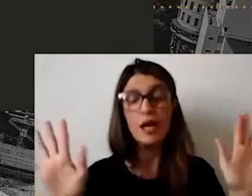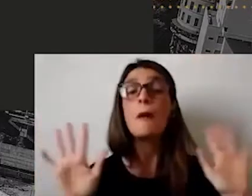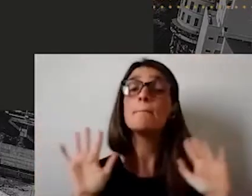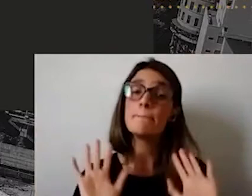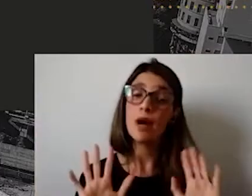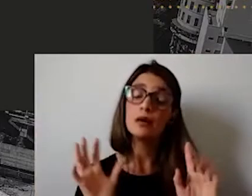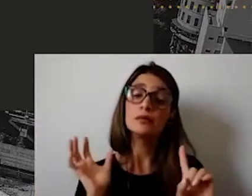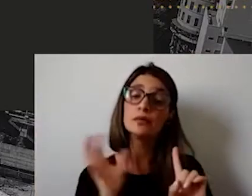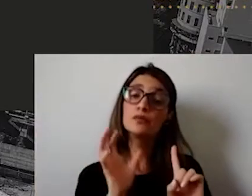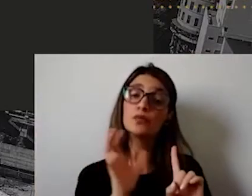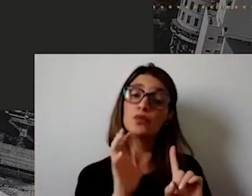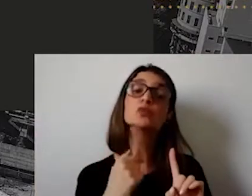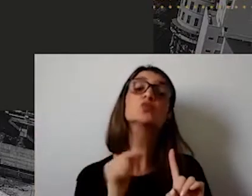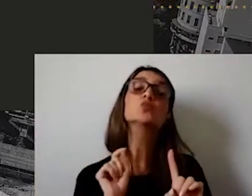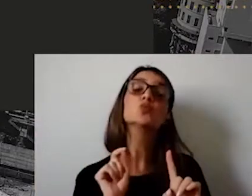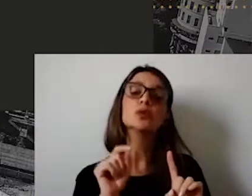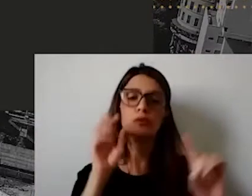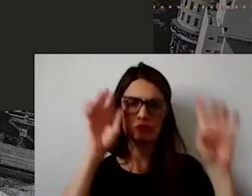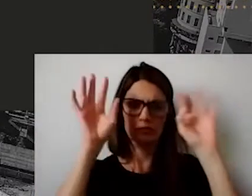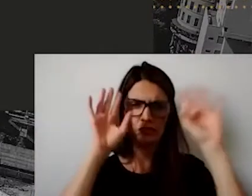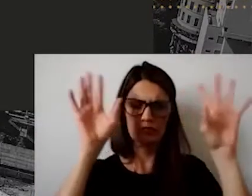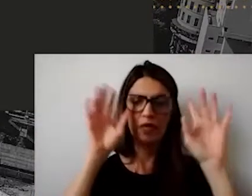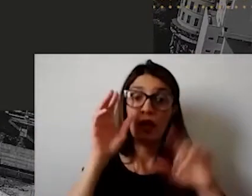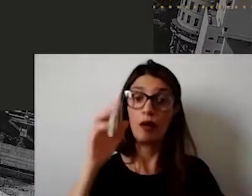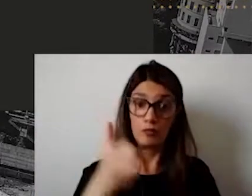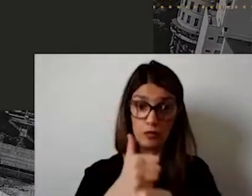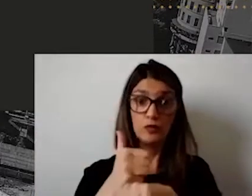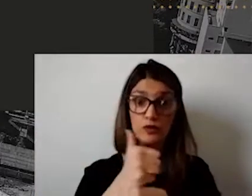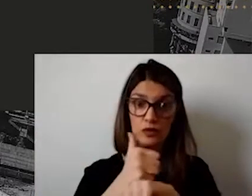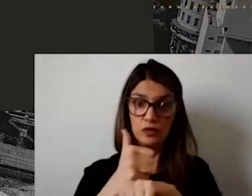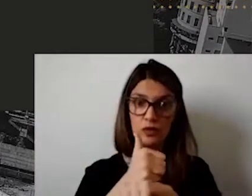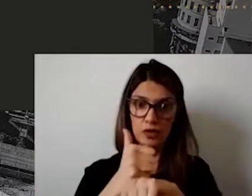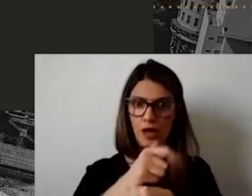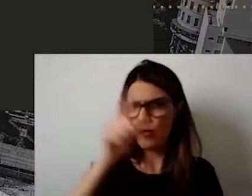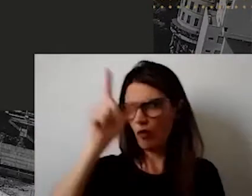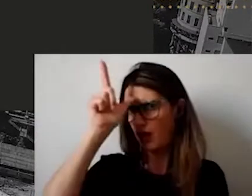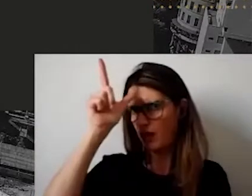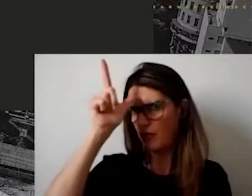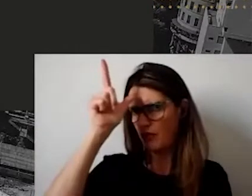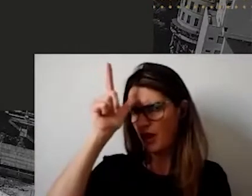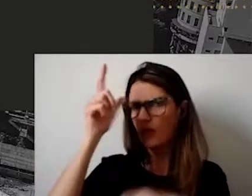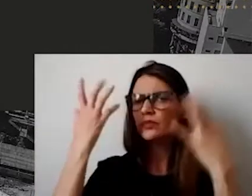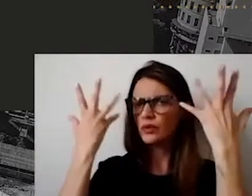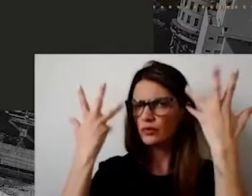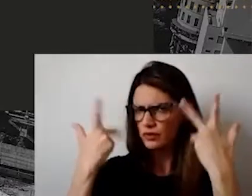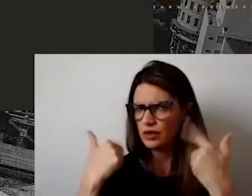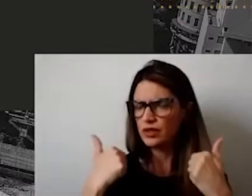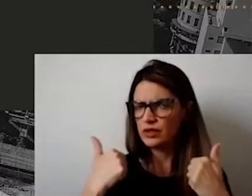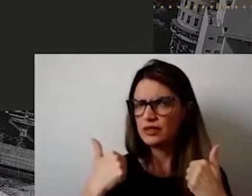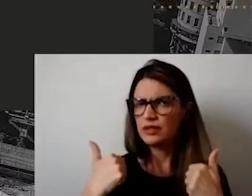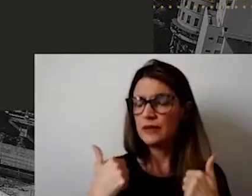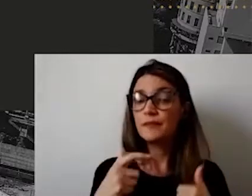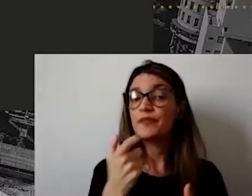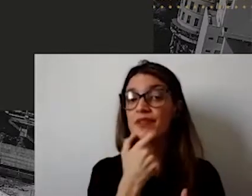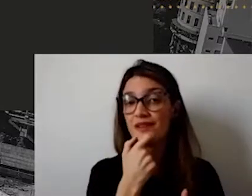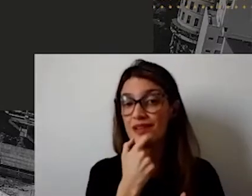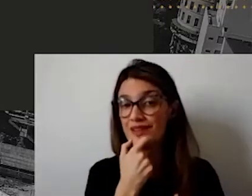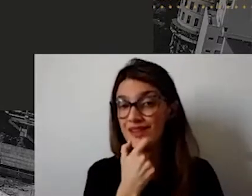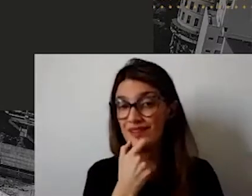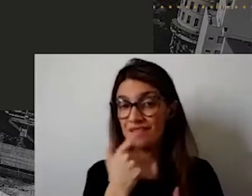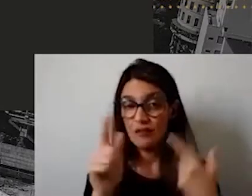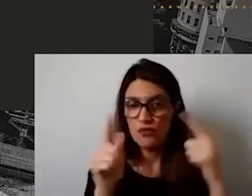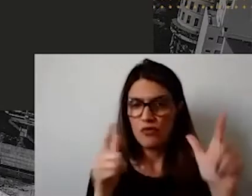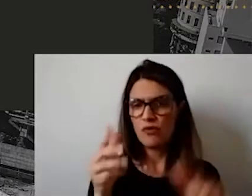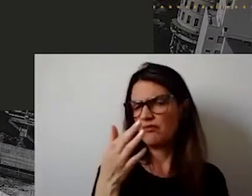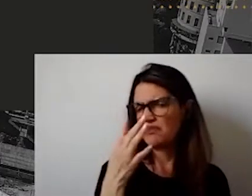imaginário. Os grandes naturalistas alemães, os grandes naturalistas ingleses e tantos outros, né,